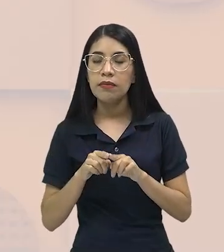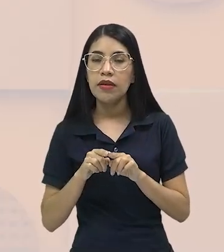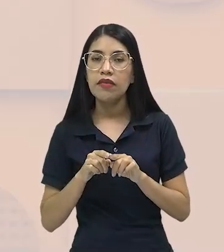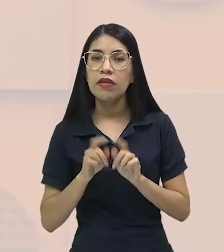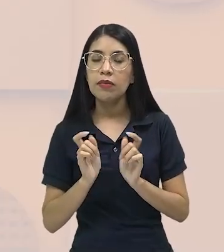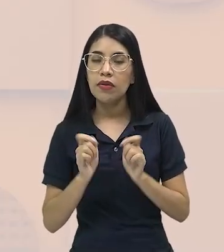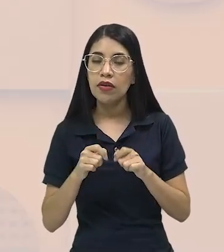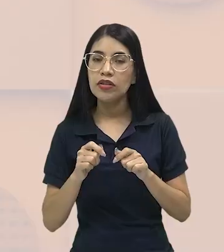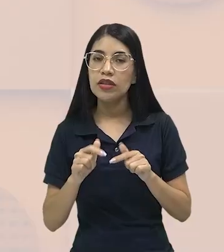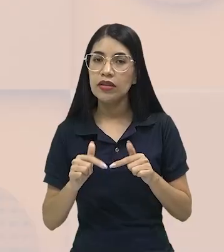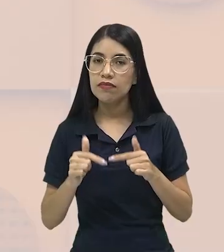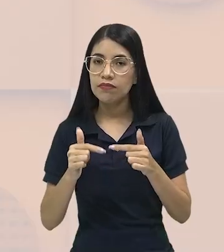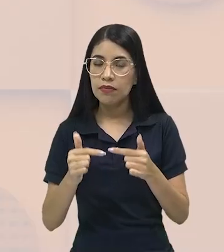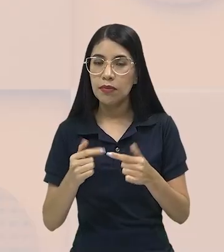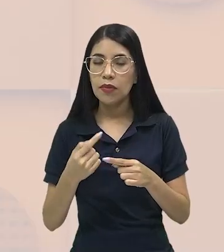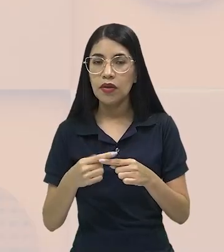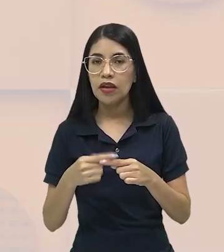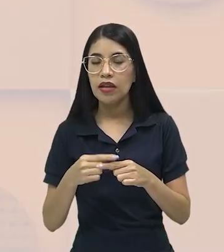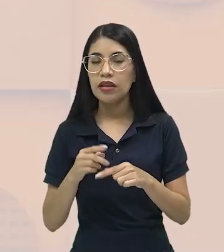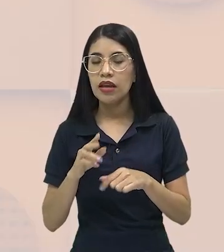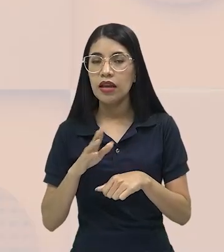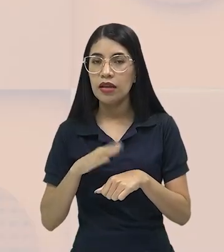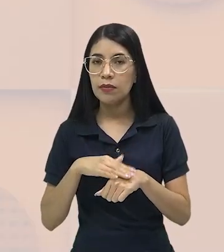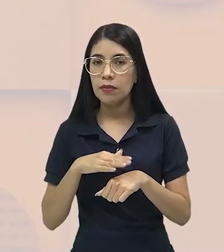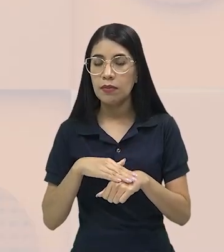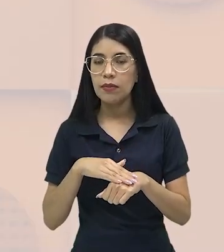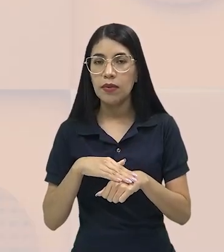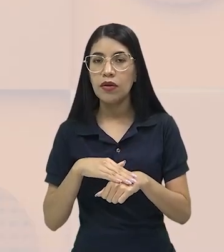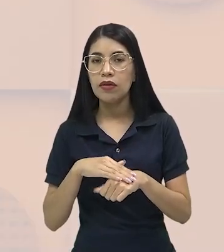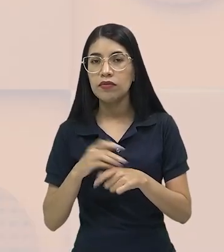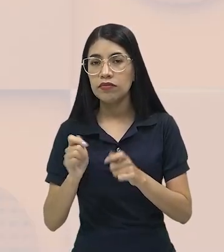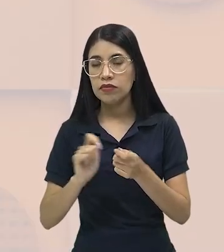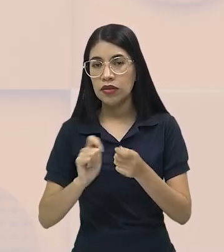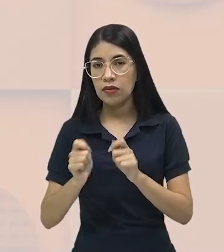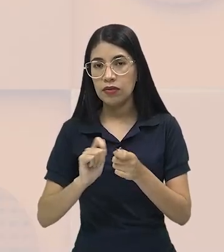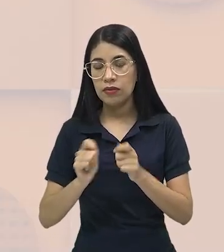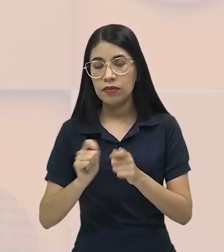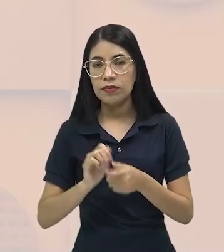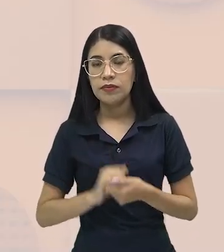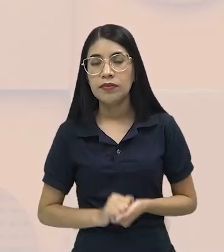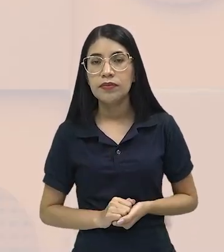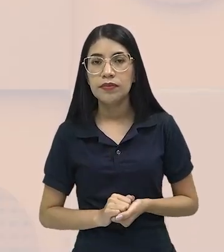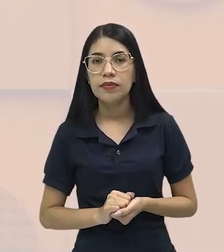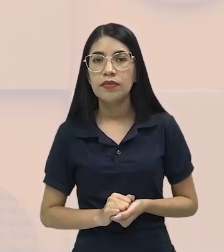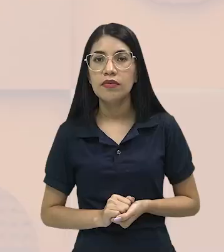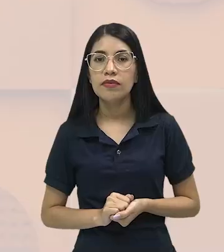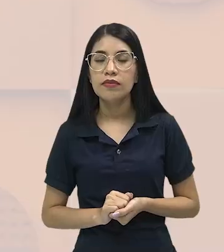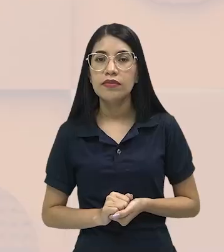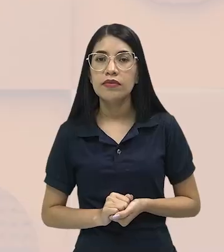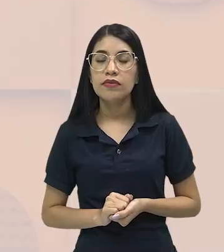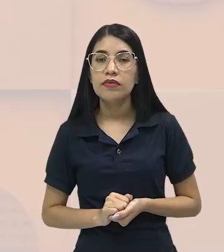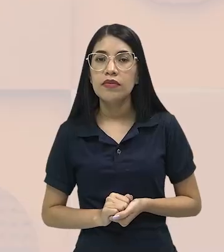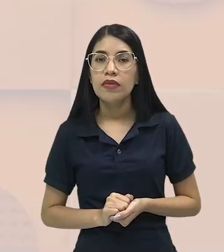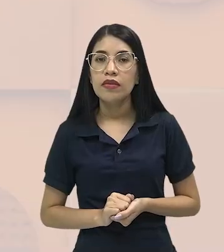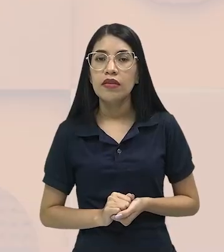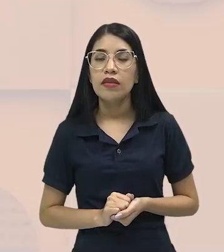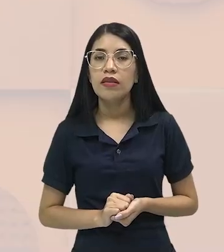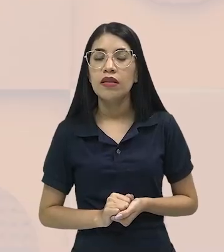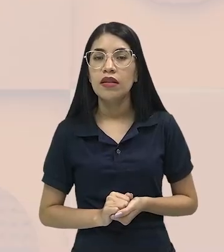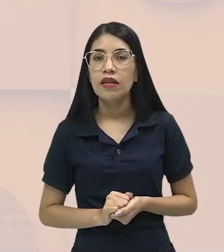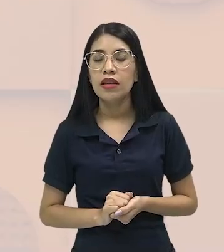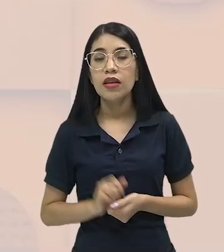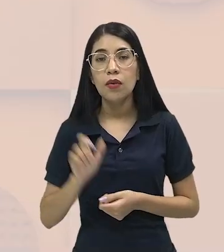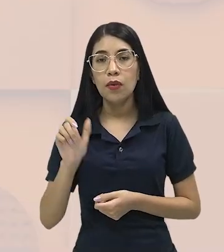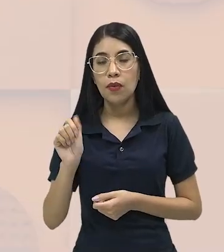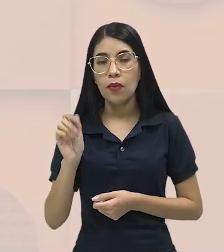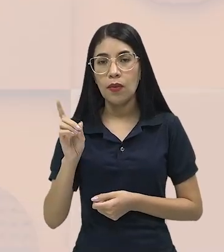vai funcionar porque ela se autorregula, perdão. Entende? Então, ele vai ser considerado aí um dos